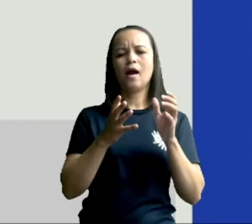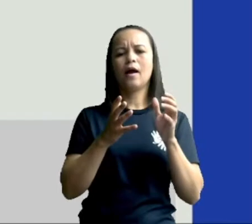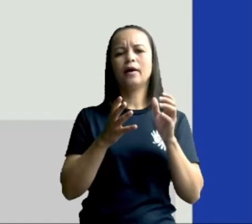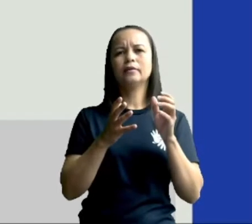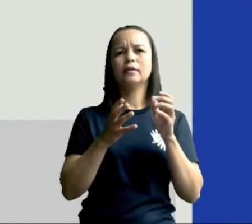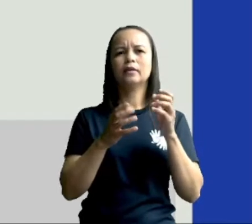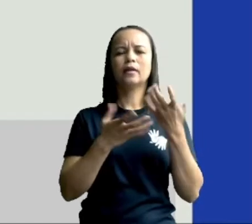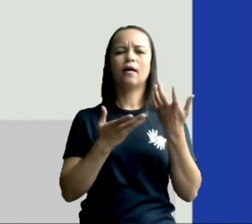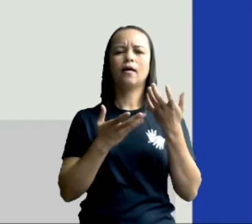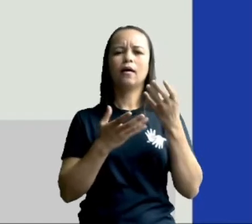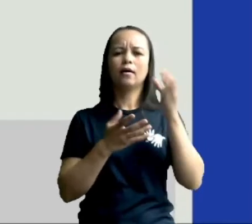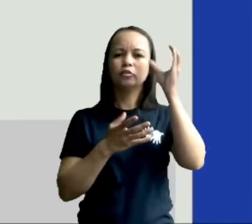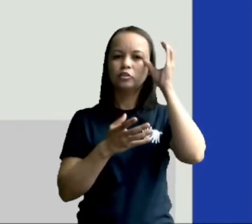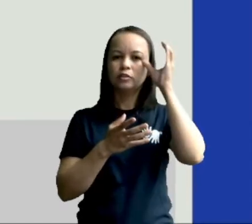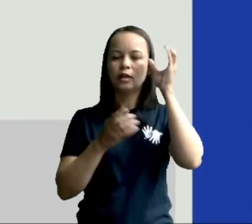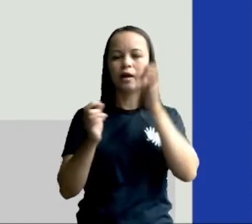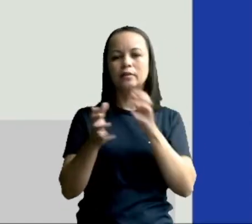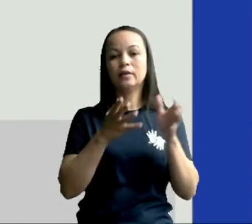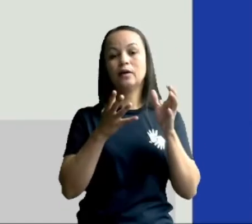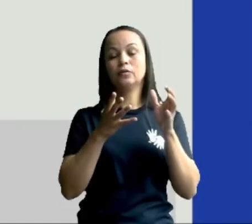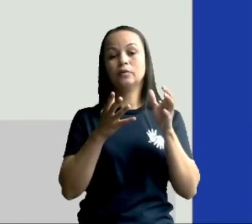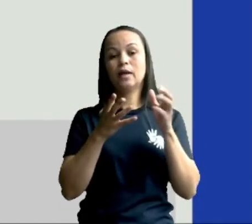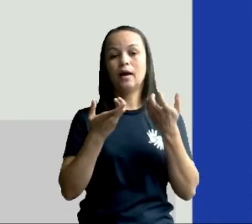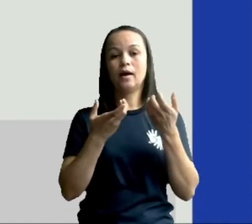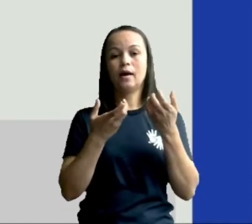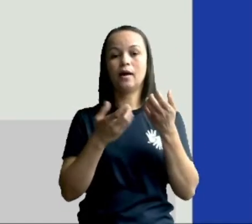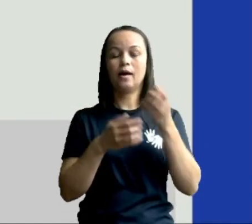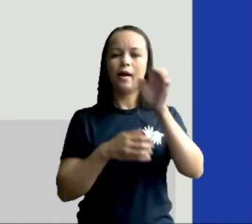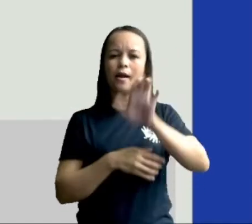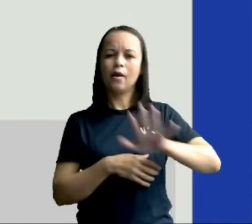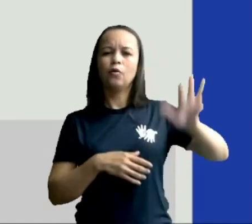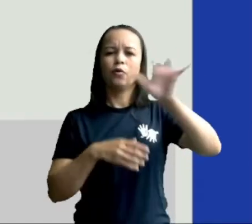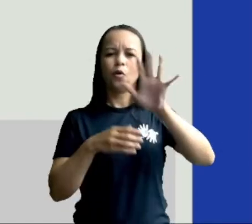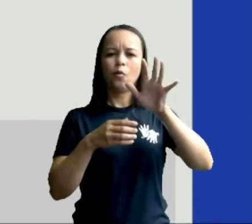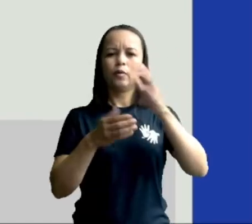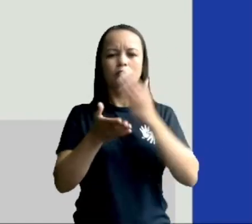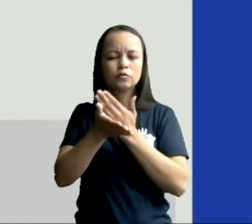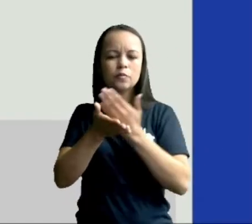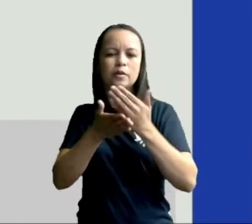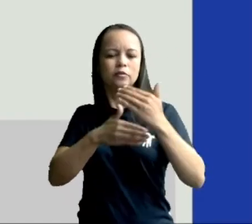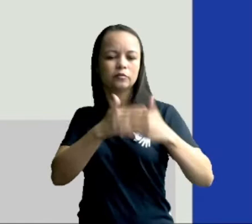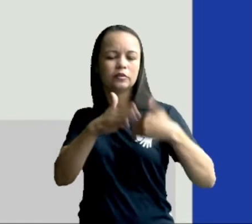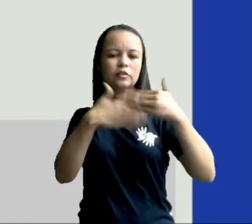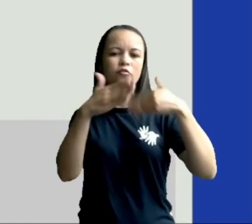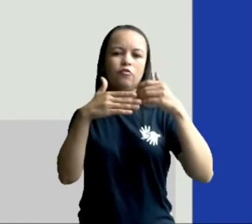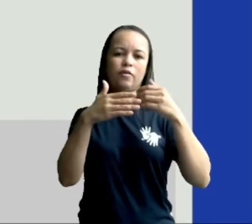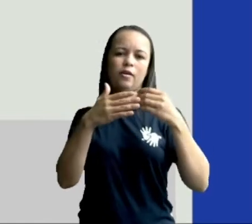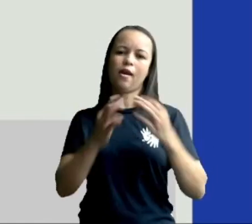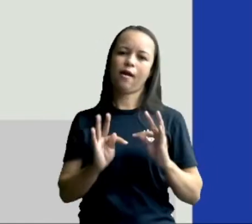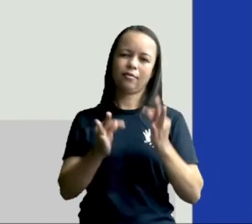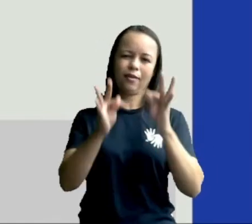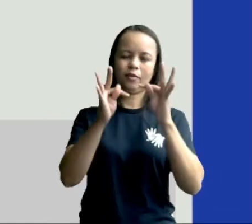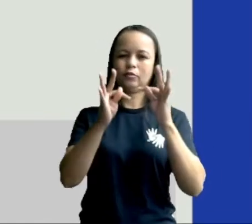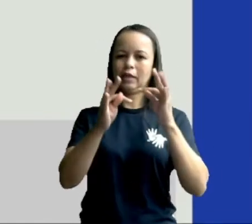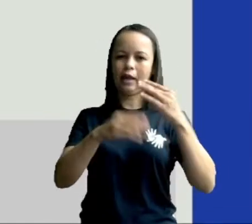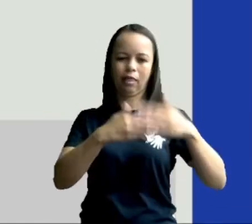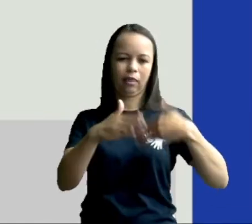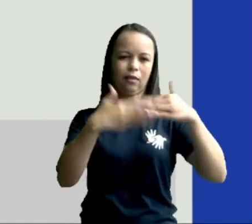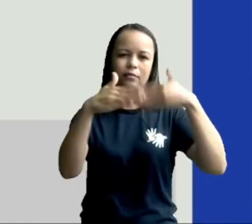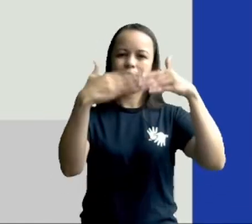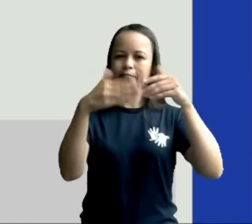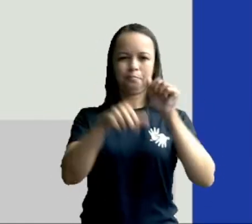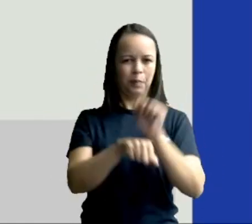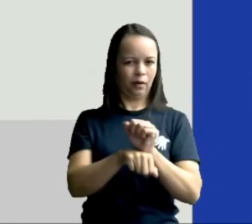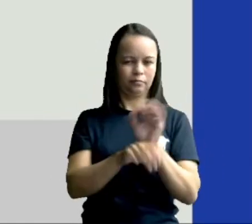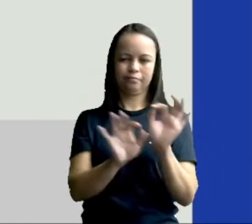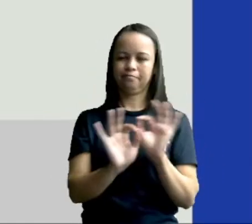foi inserido pelos mouros, que o trouxeram para a zona sul da Europa e aí desenvolveram a técnica. Aí não parou mais.